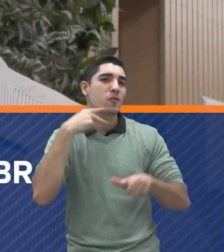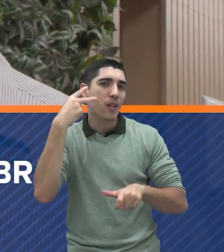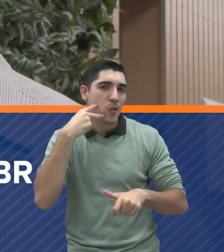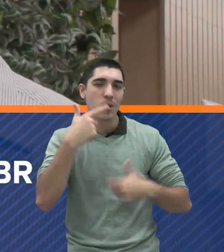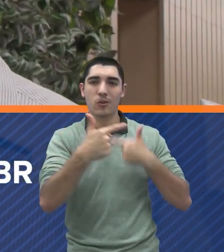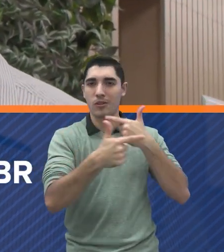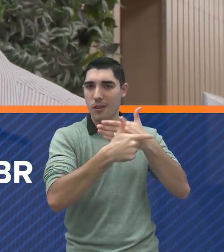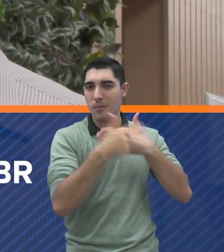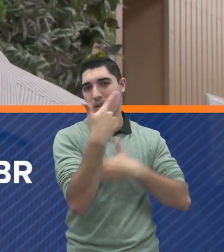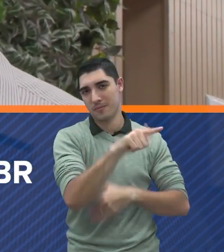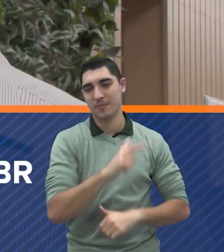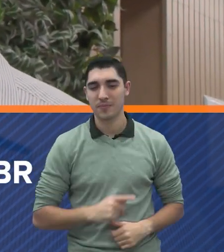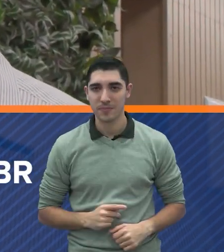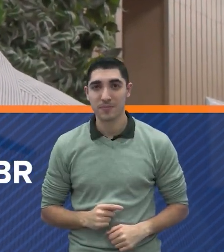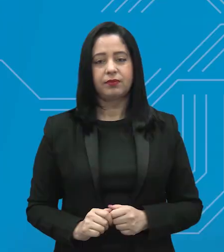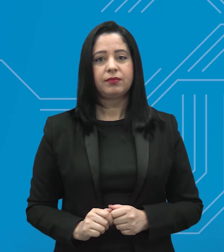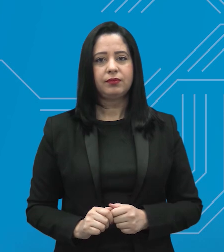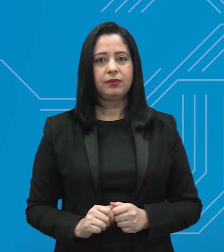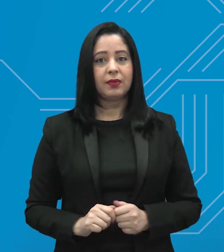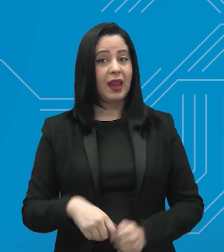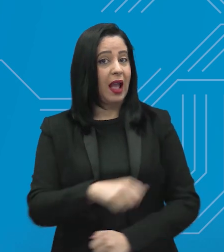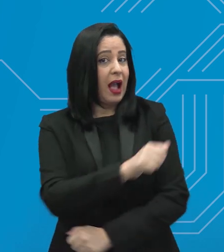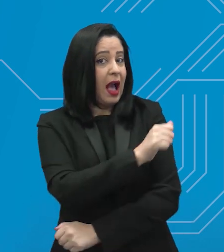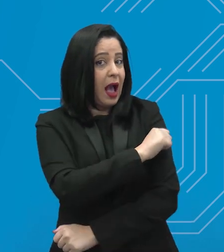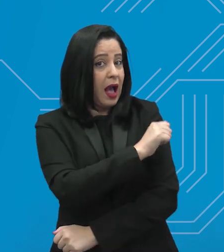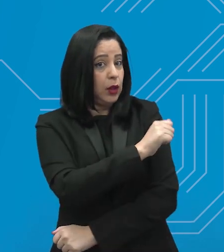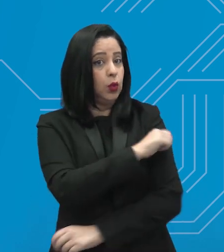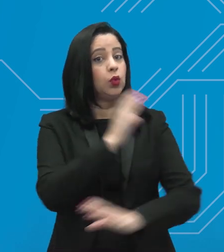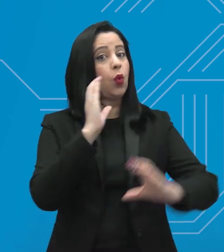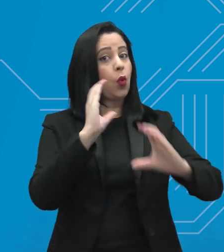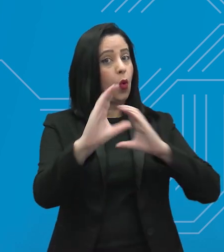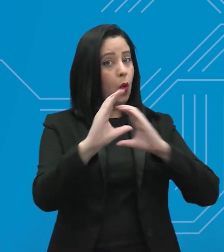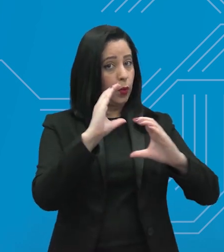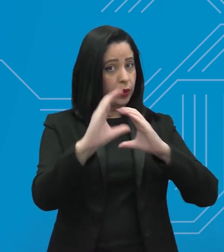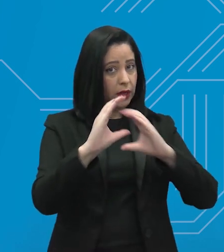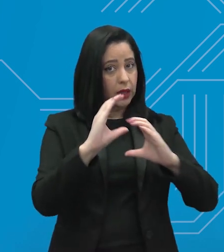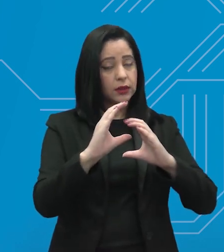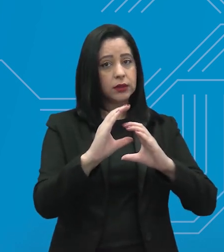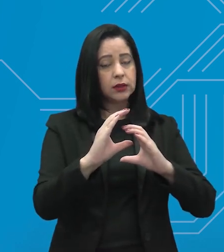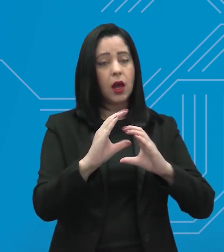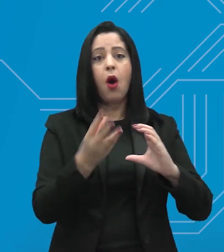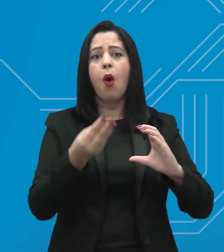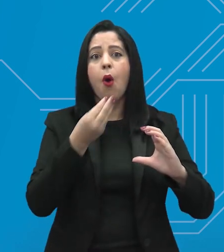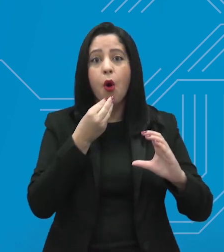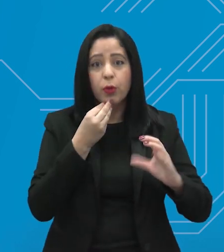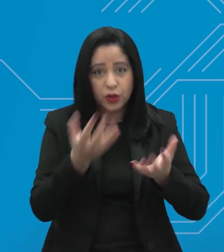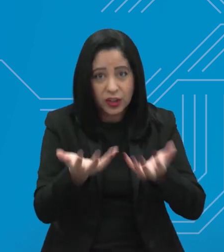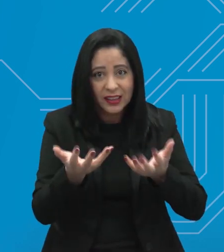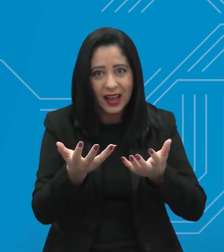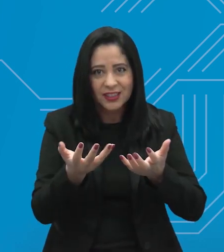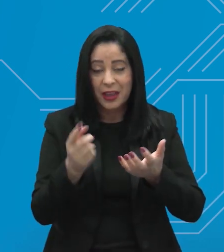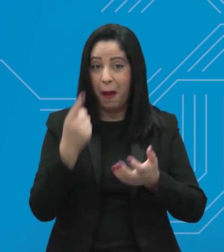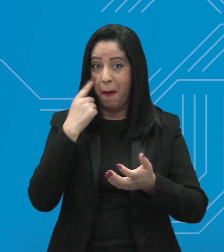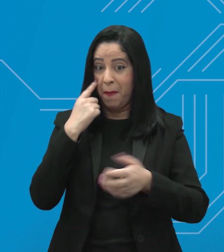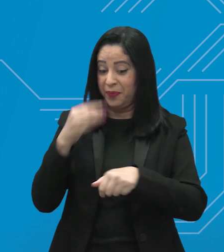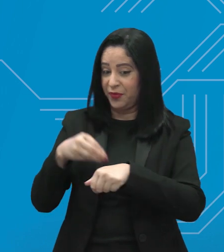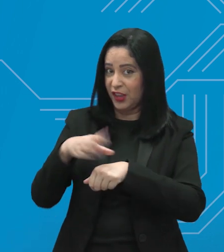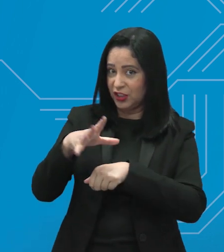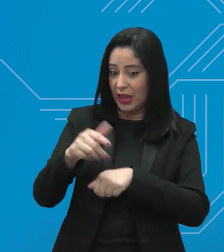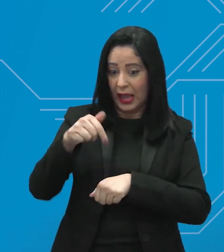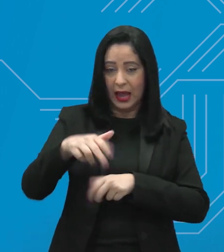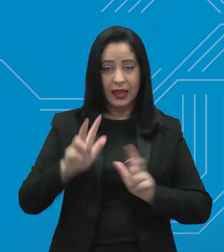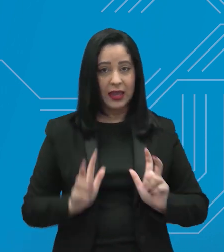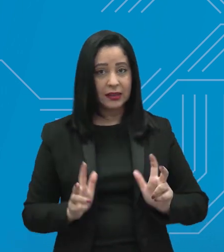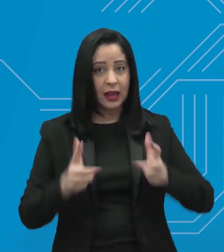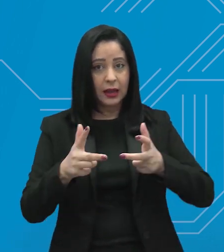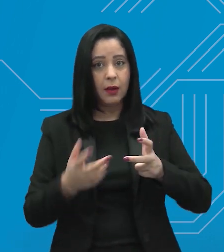dos vereadores também e a Câmara de São José. E estudantes da comunicação que buscam uma oportunidade não podem perder essa dica.